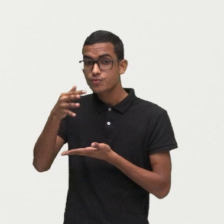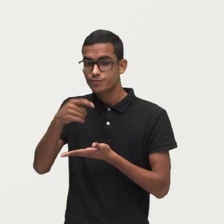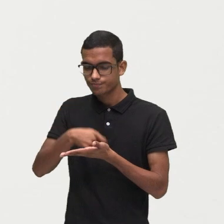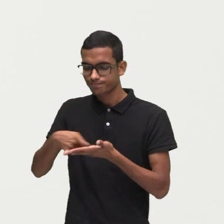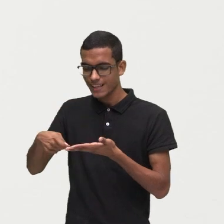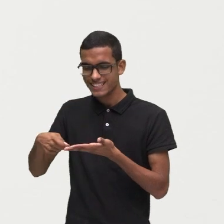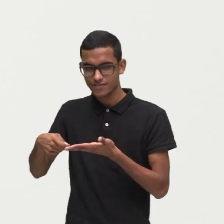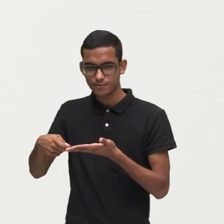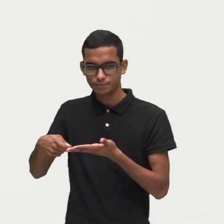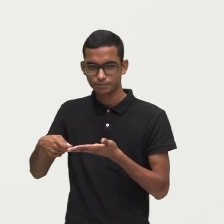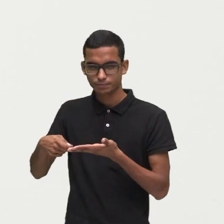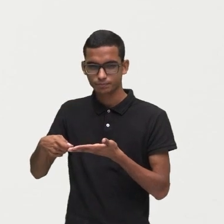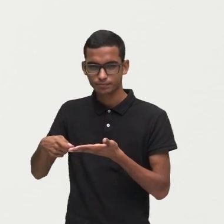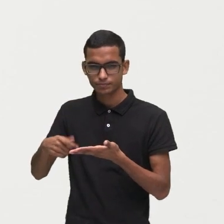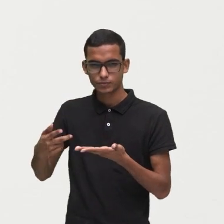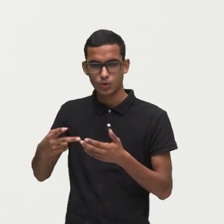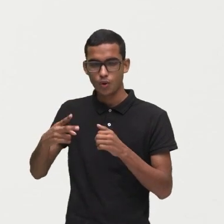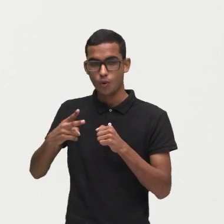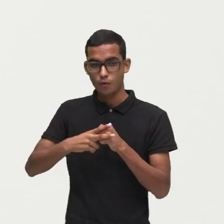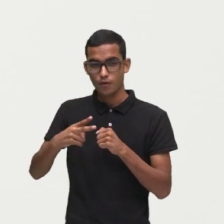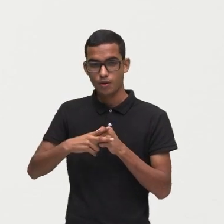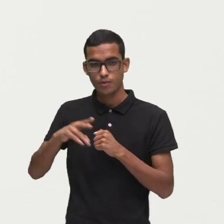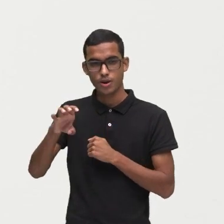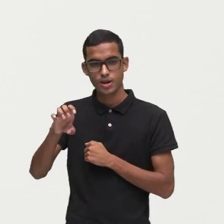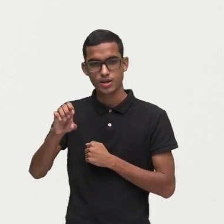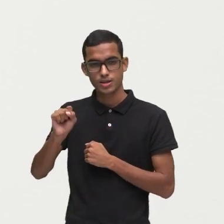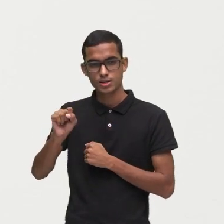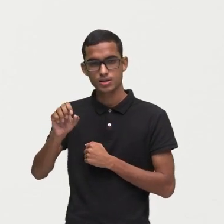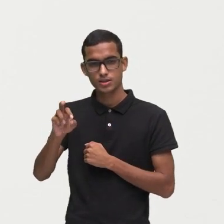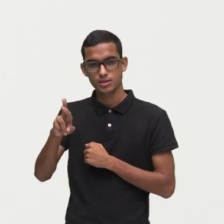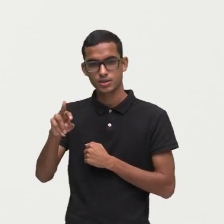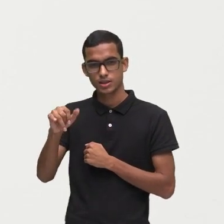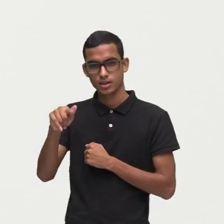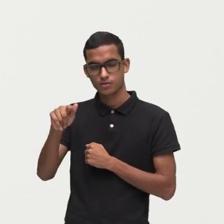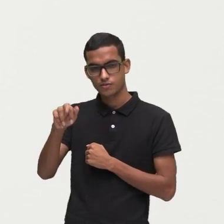Então, ó, aqui o verbo escrever, ele está no